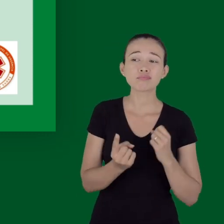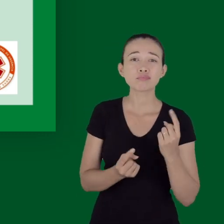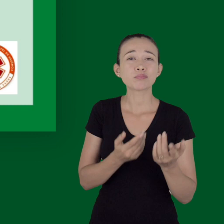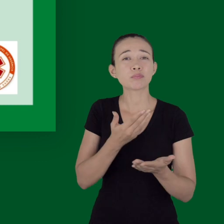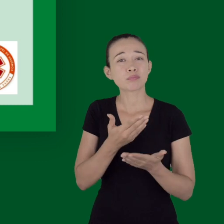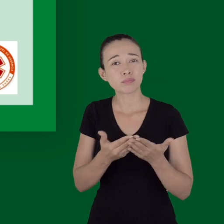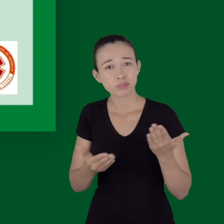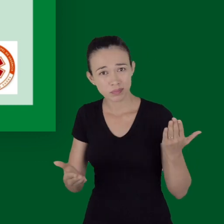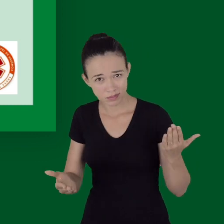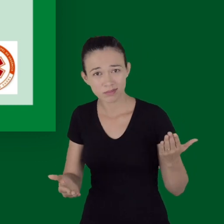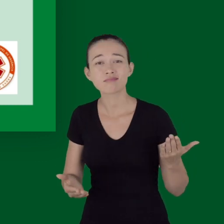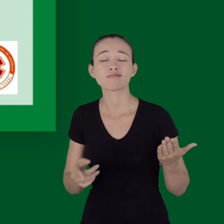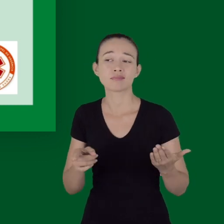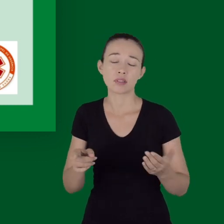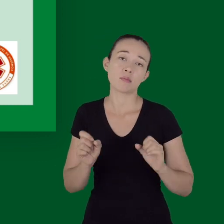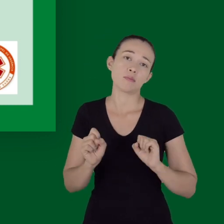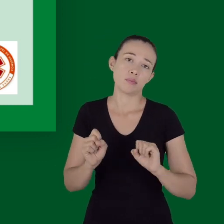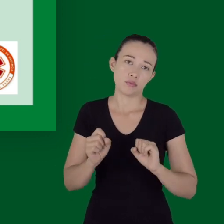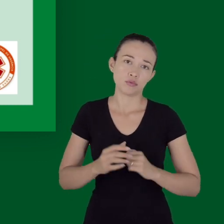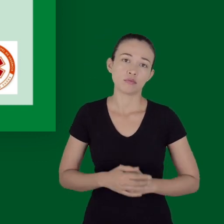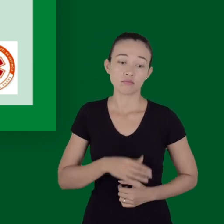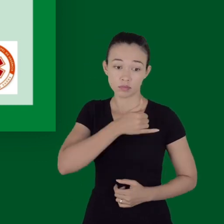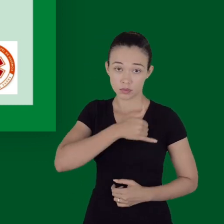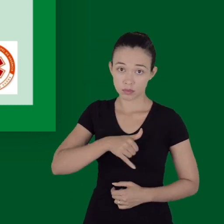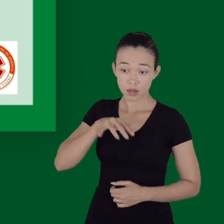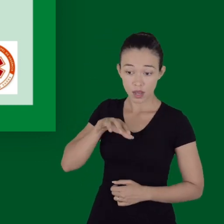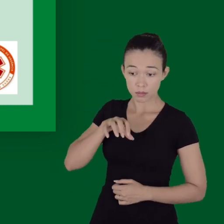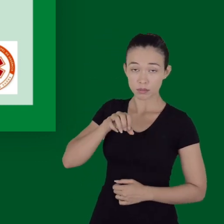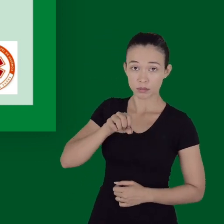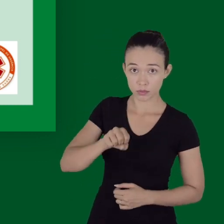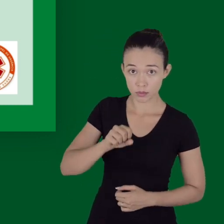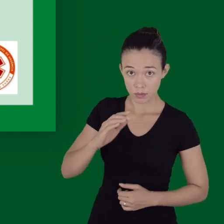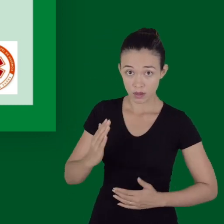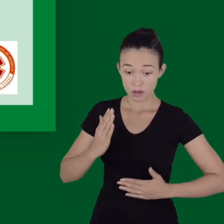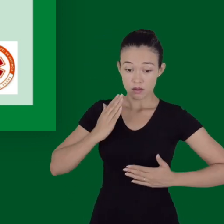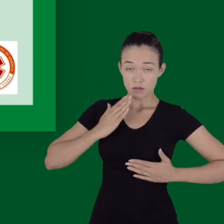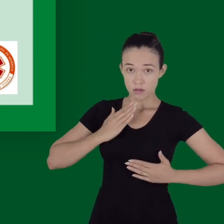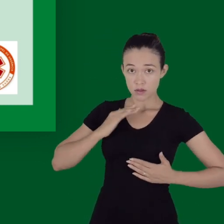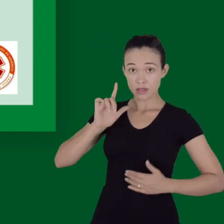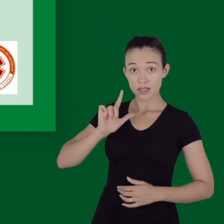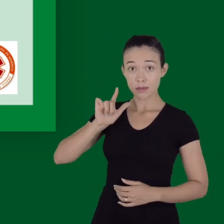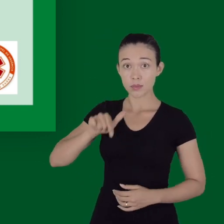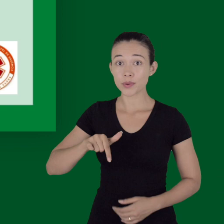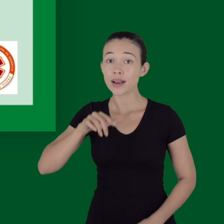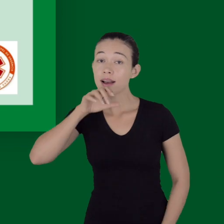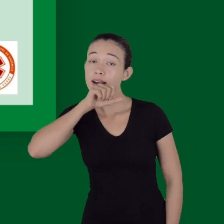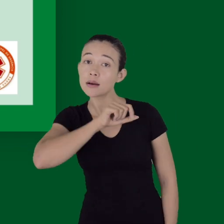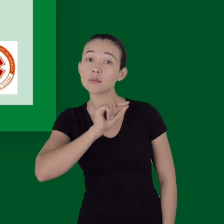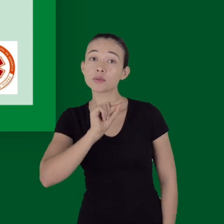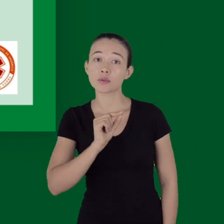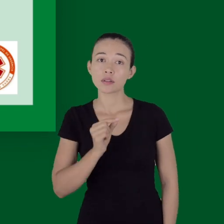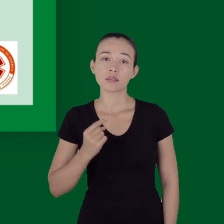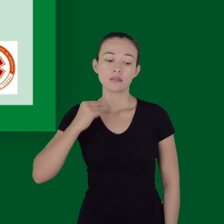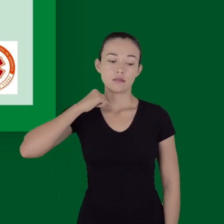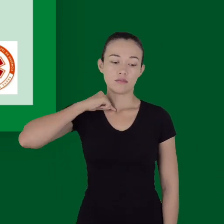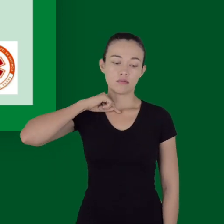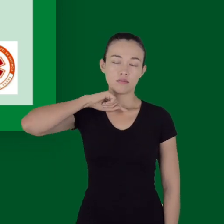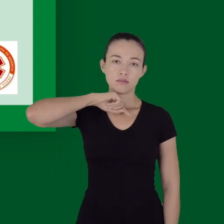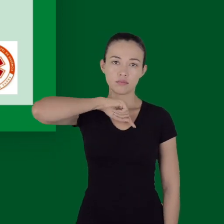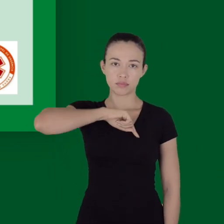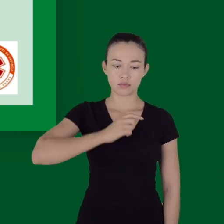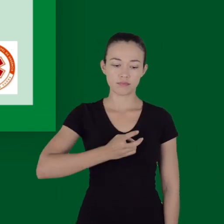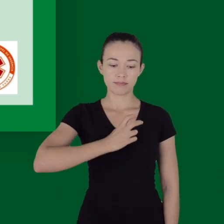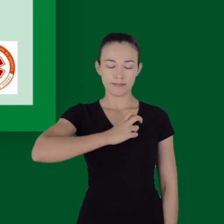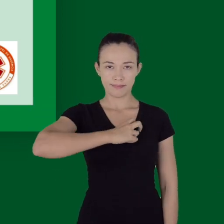incomoda o doente, é algo que pode ter perdas intermitentes e captura e que deve, uma vez instalado, ser